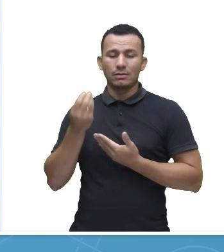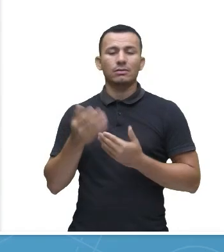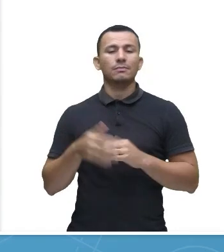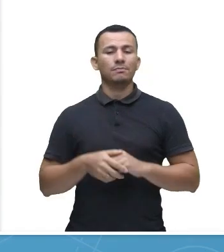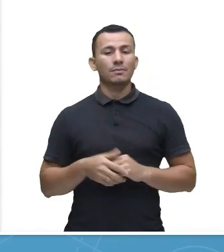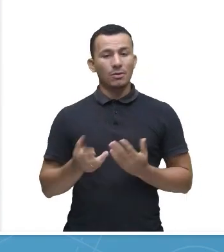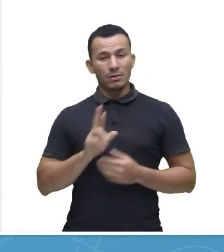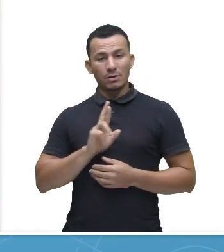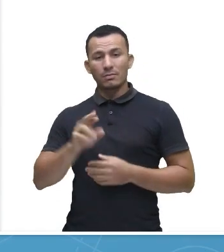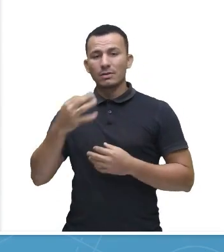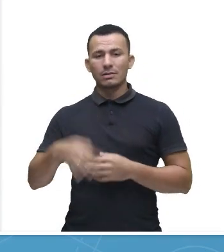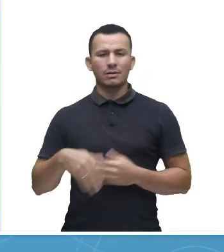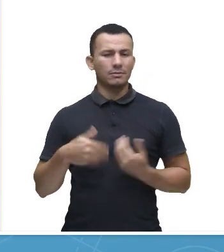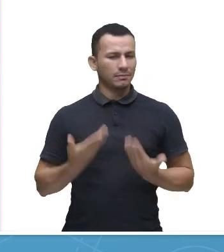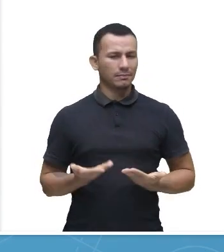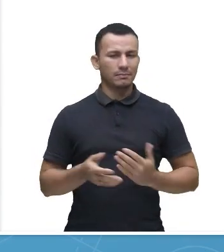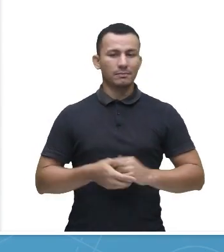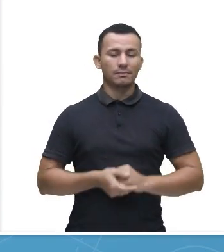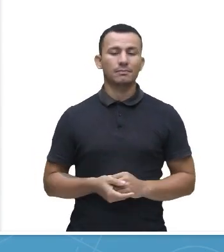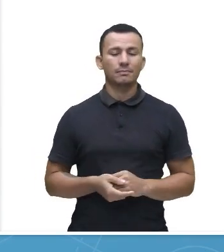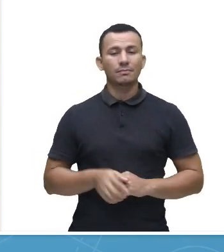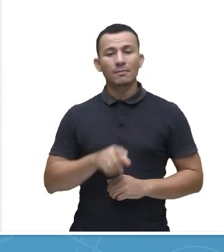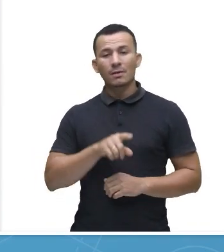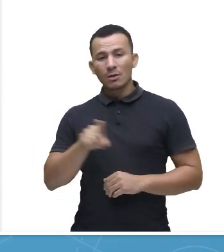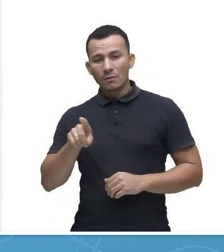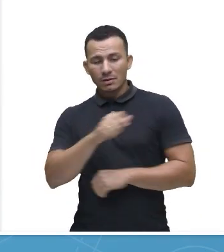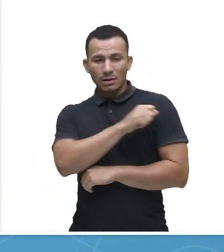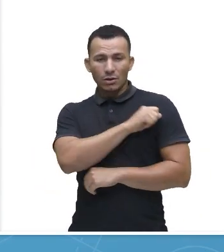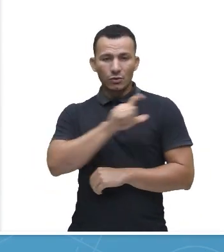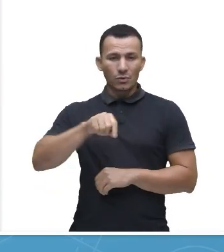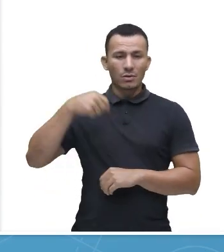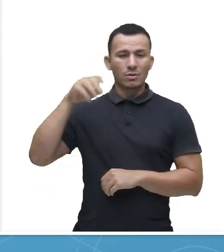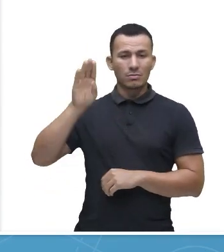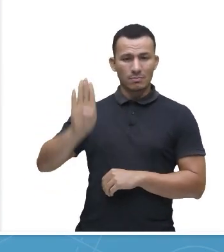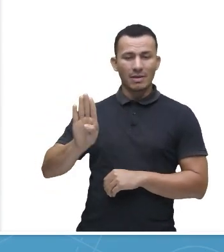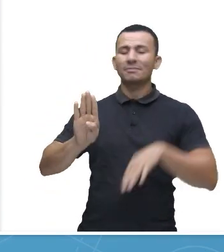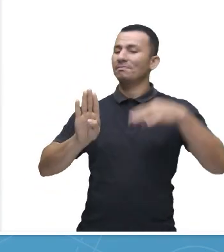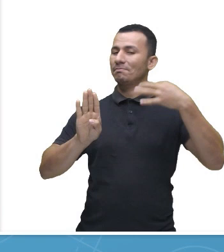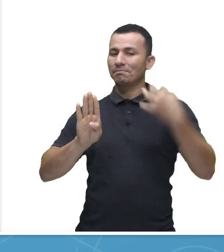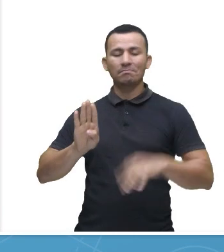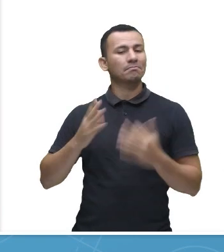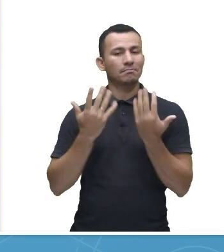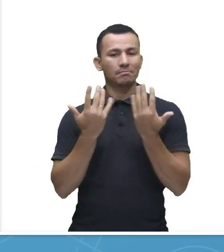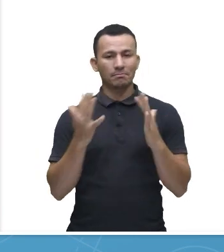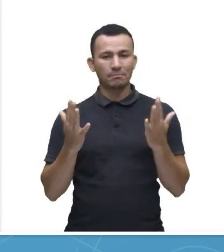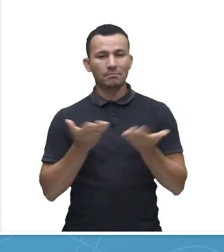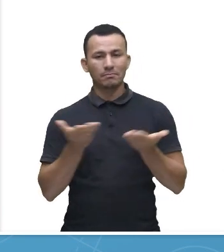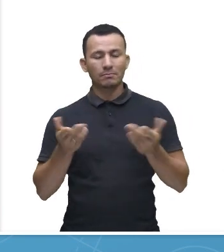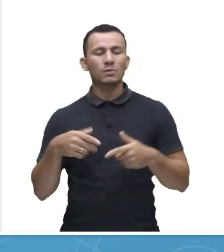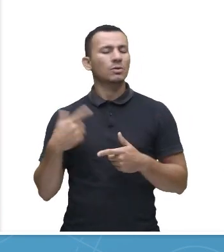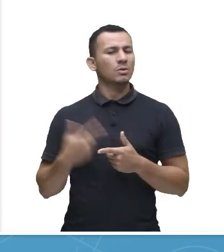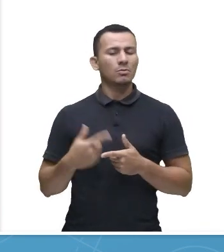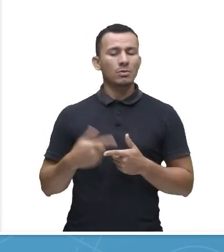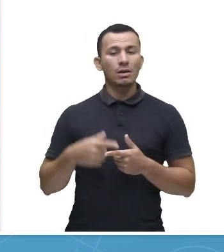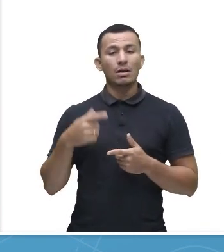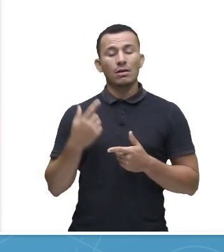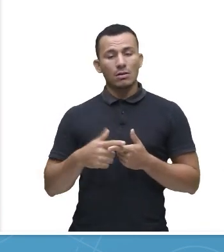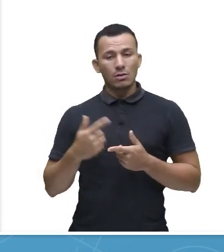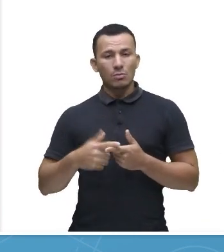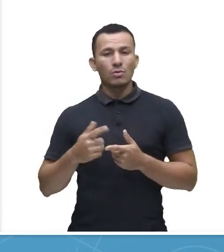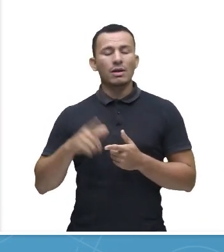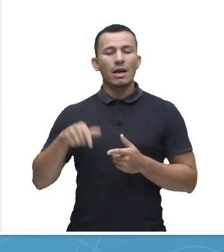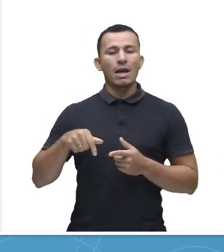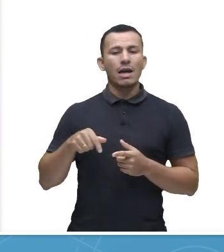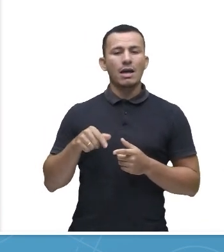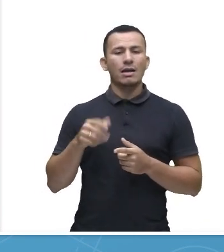para a resposta. Quem escolheu a letra B acertou. Tá? Por quê? Porque a questão se baseia praticamente no